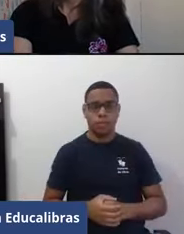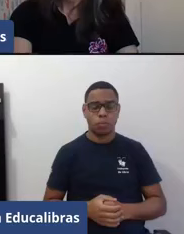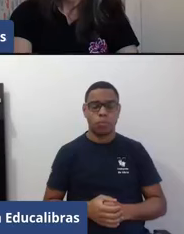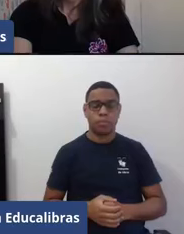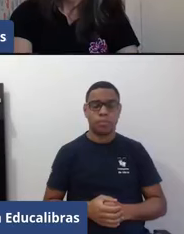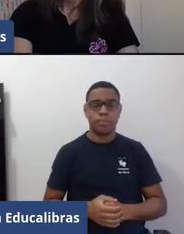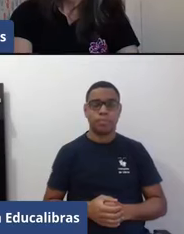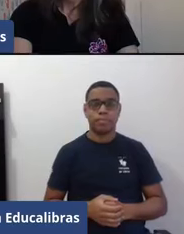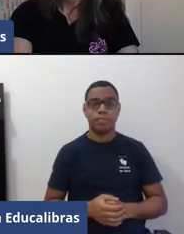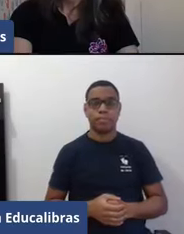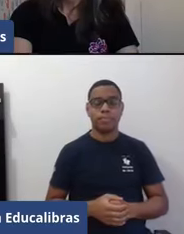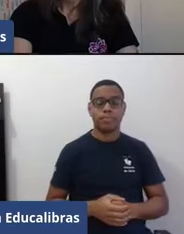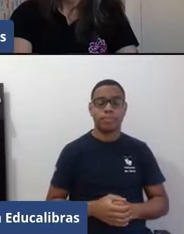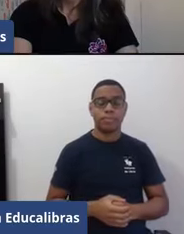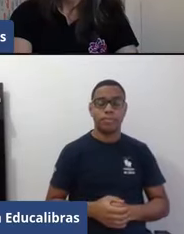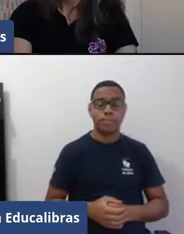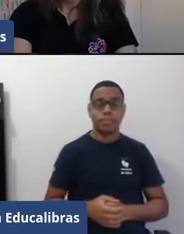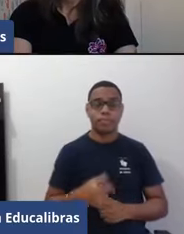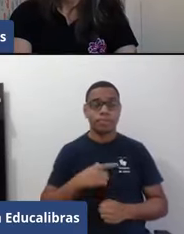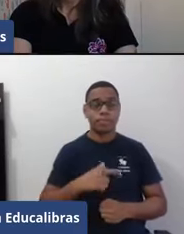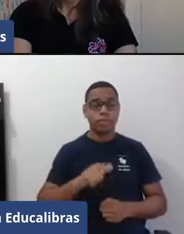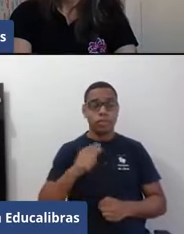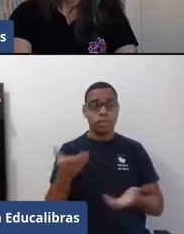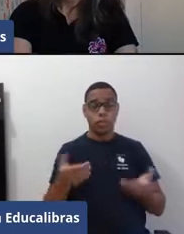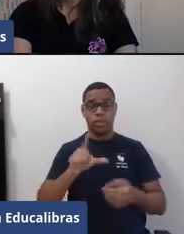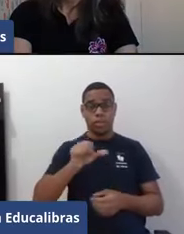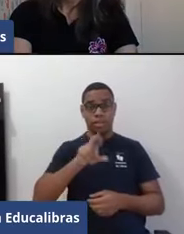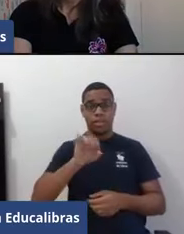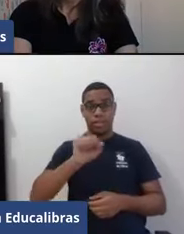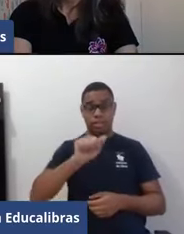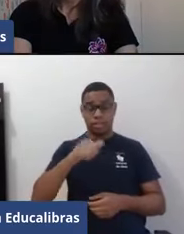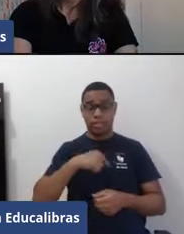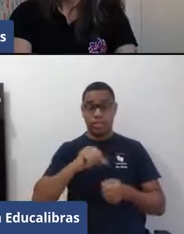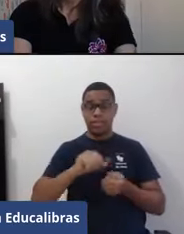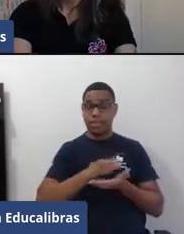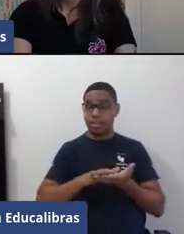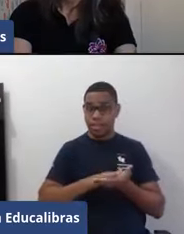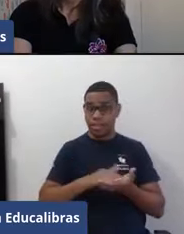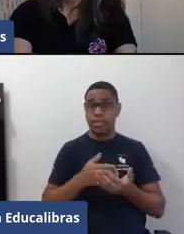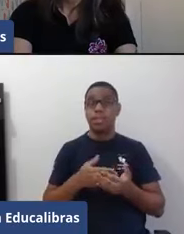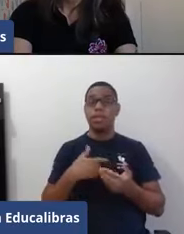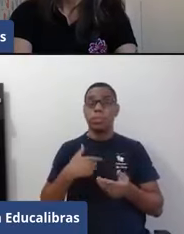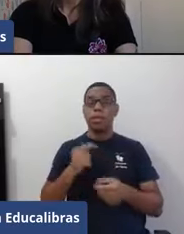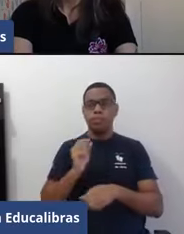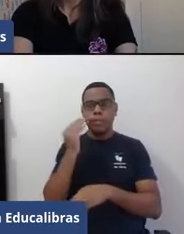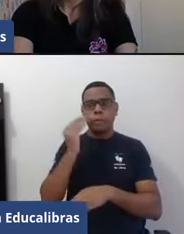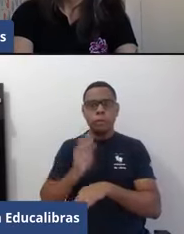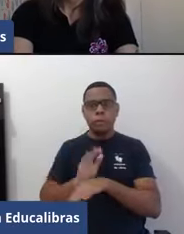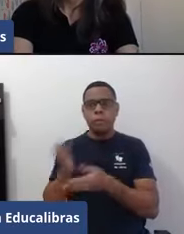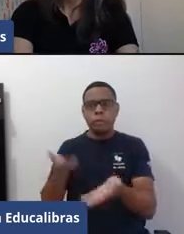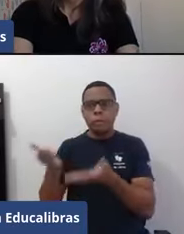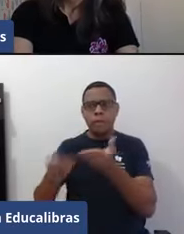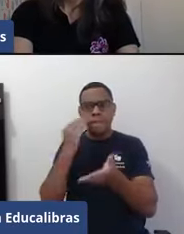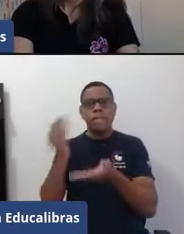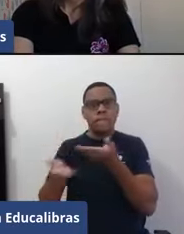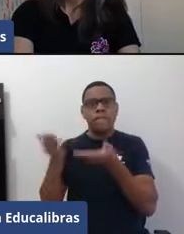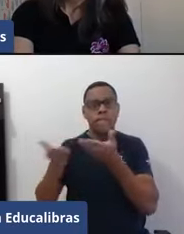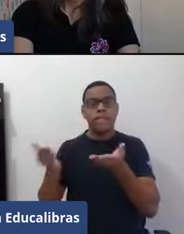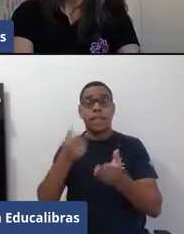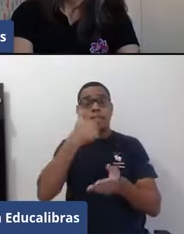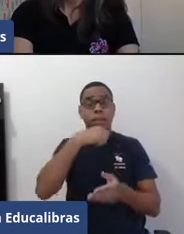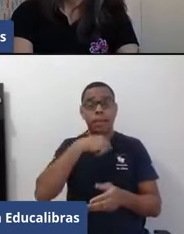atrás. Referente à questão, a Larissa hoje não faz nada. Mas eu trabalhei muito com ela até onde eu pude ir, porque mãe tem que ter